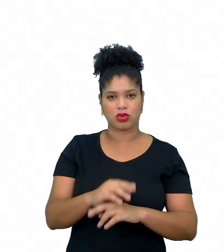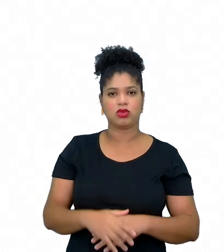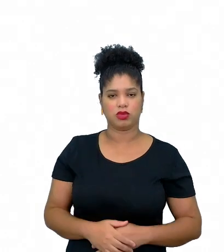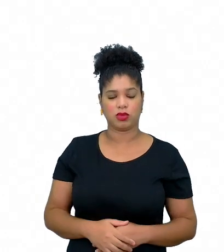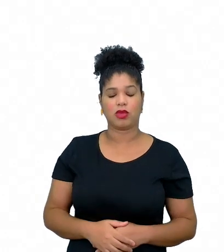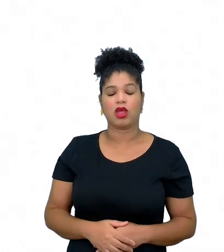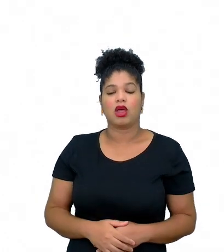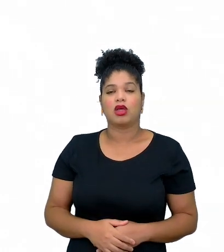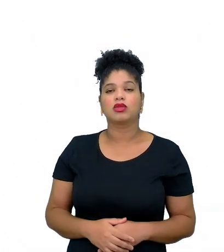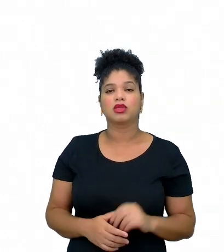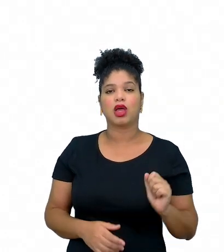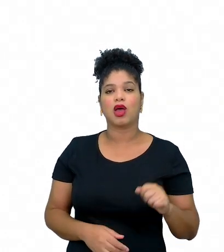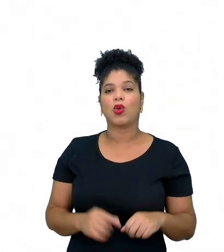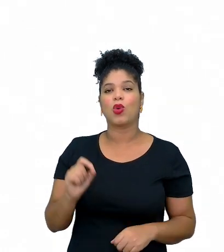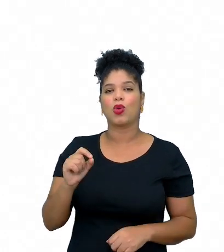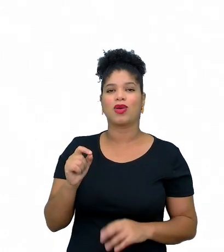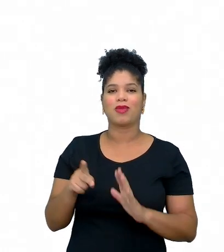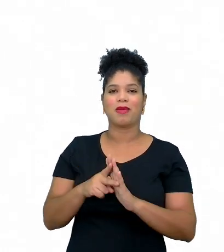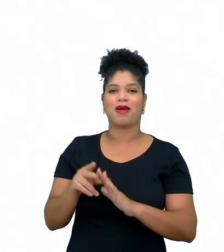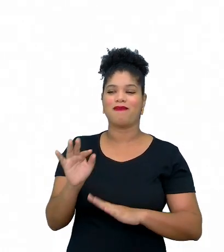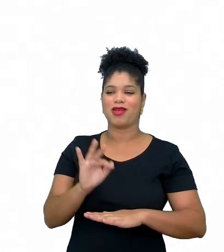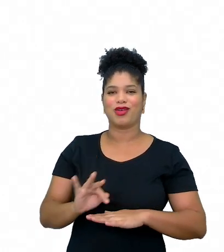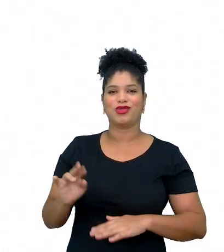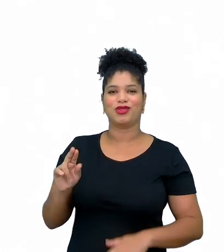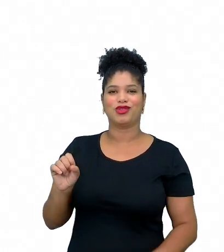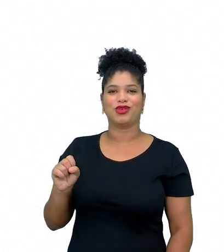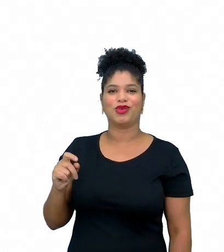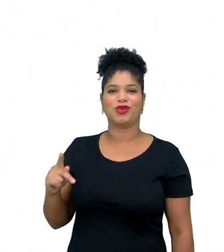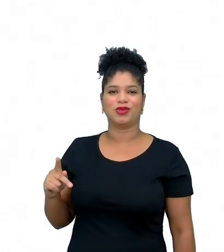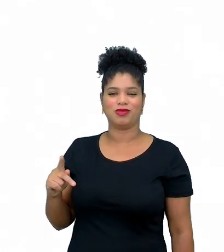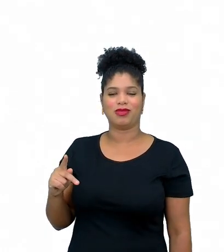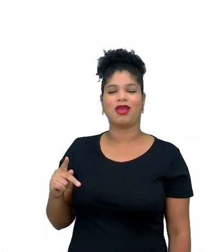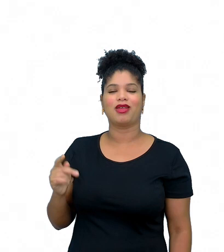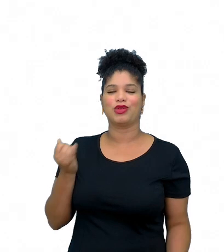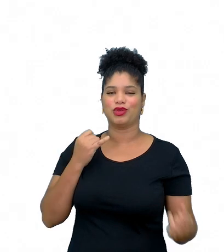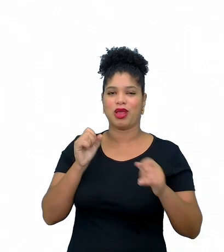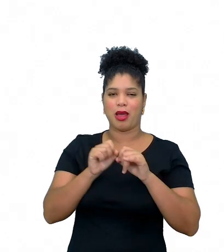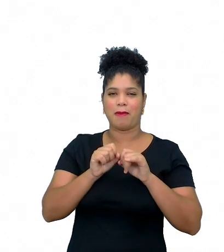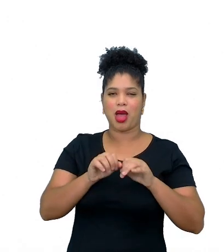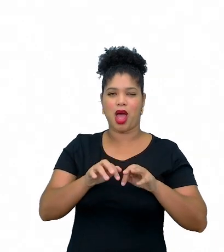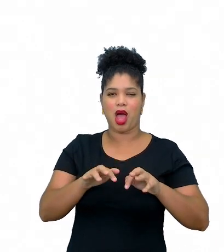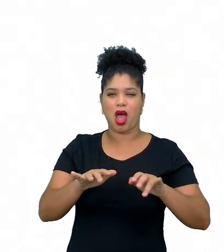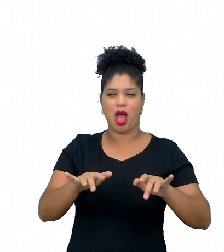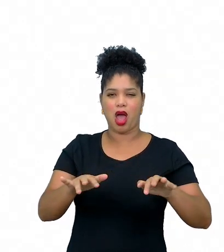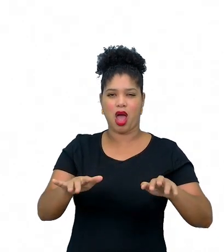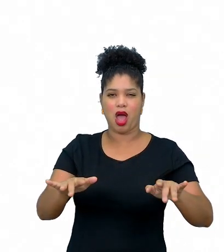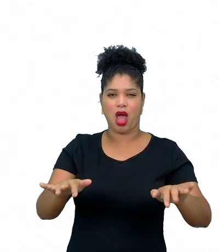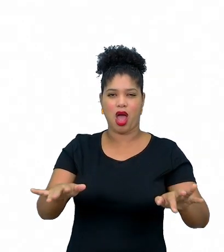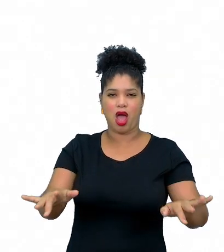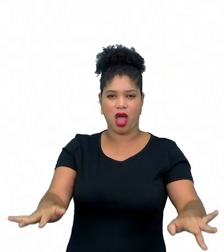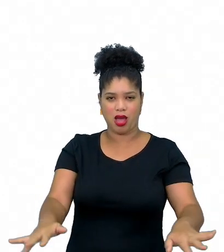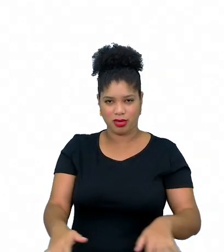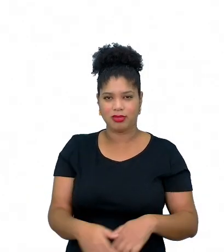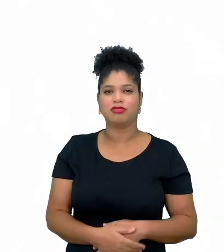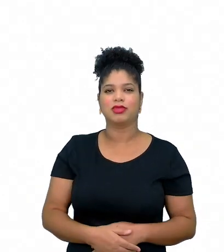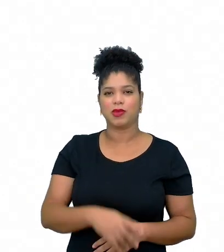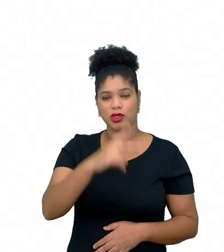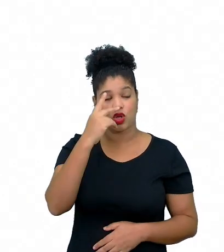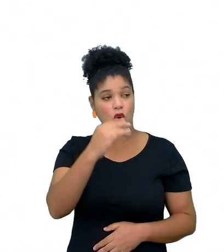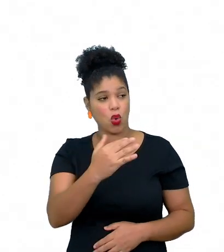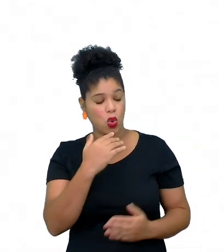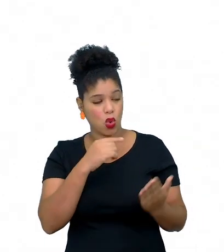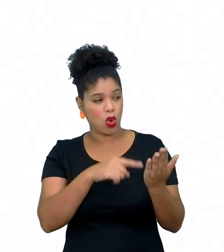Usaram a USP para que a notícia da fake news, que a fake news tivesse maior penetrabilidade